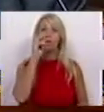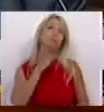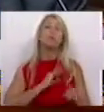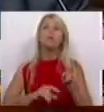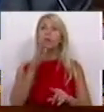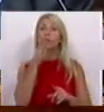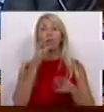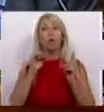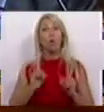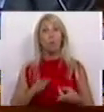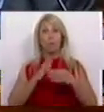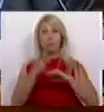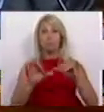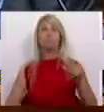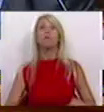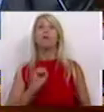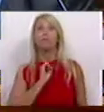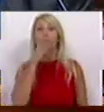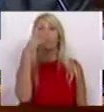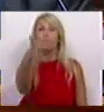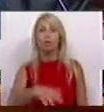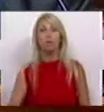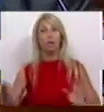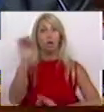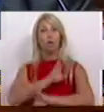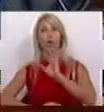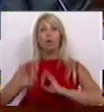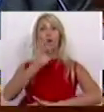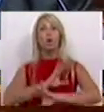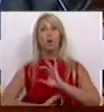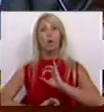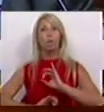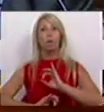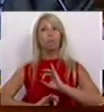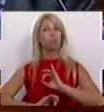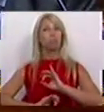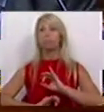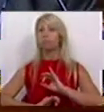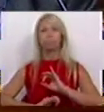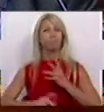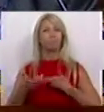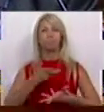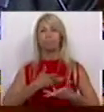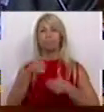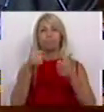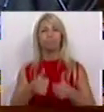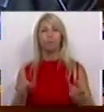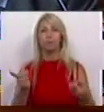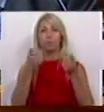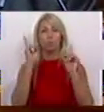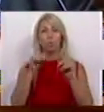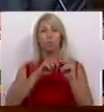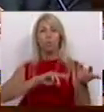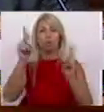deputados, começo a minha intervenção por afirmar que a Europa não está a lidar bem com a imigração